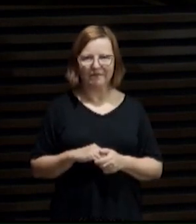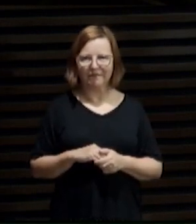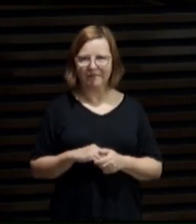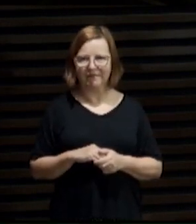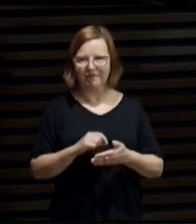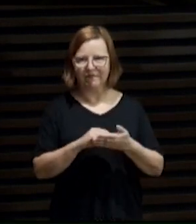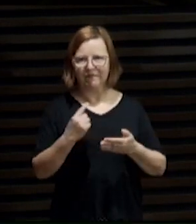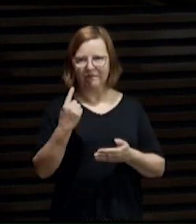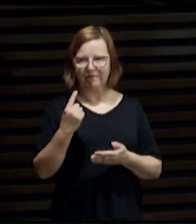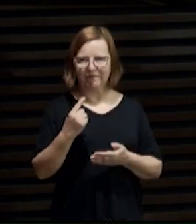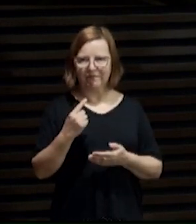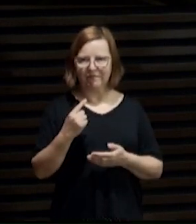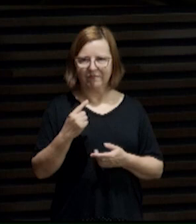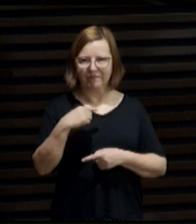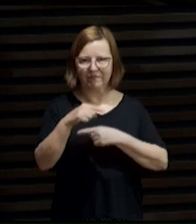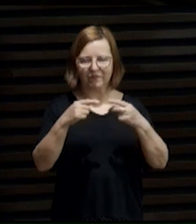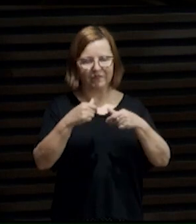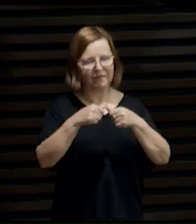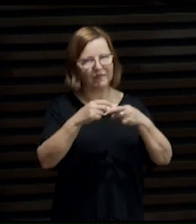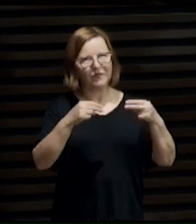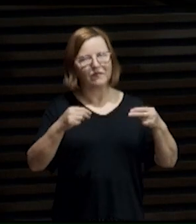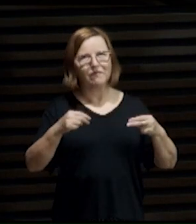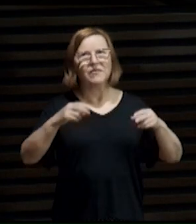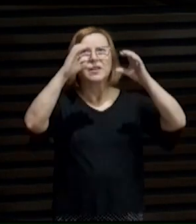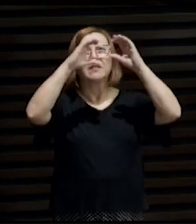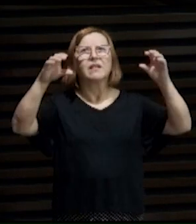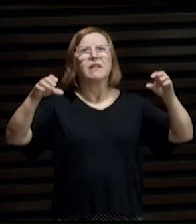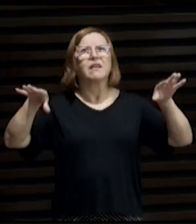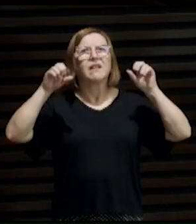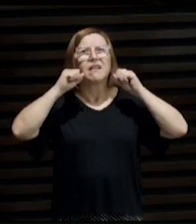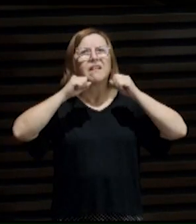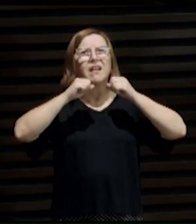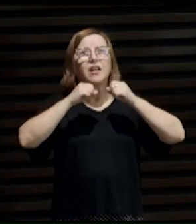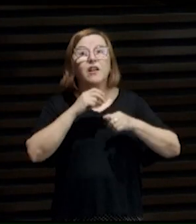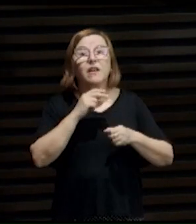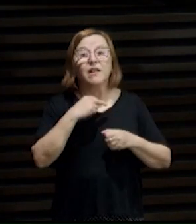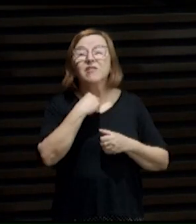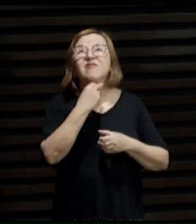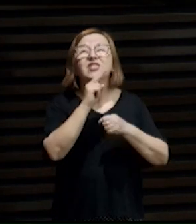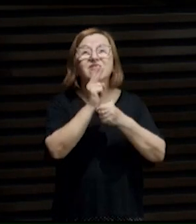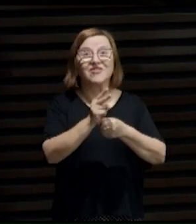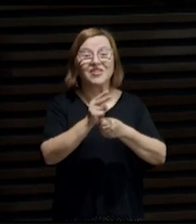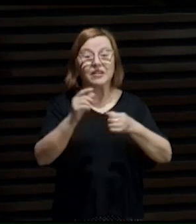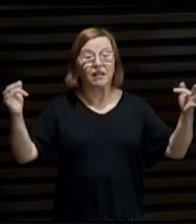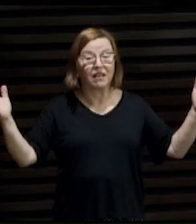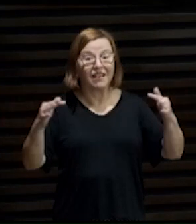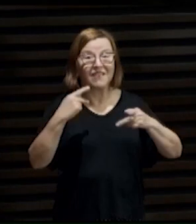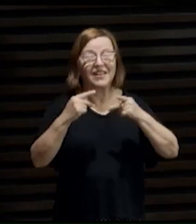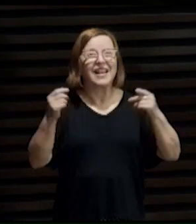Verso 1. Depois destas coisas ouvi no céu uma grande voz de uma grande multidão que dizia, Aleluia,